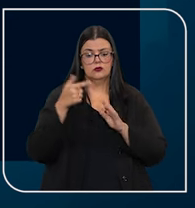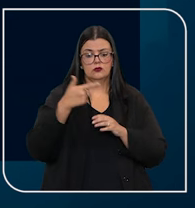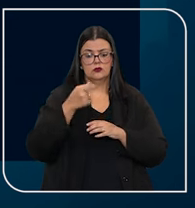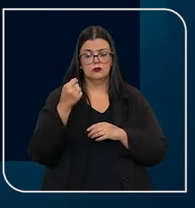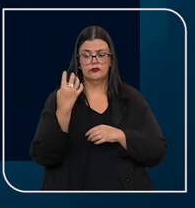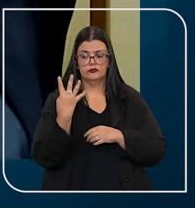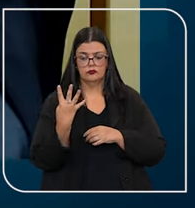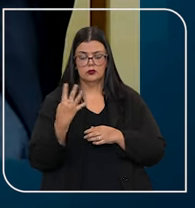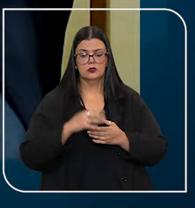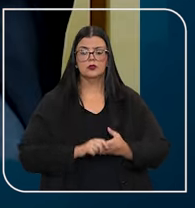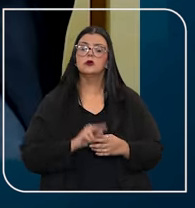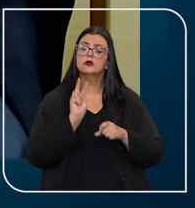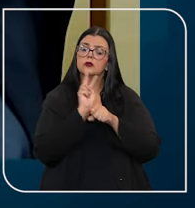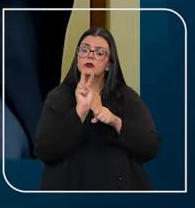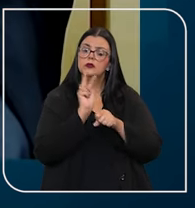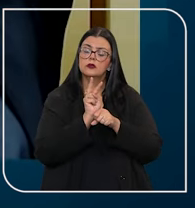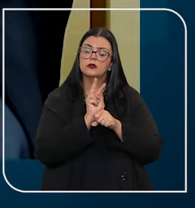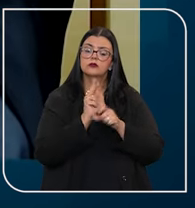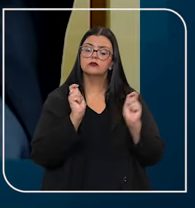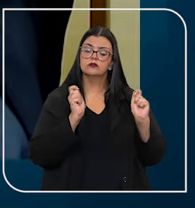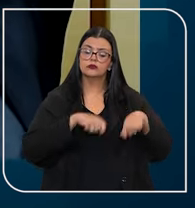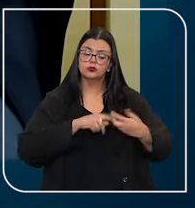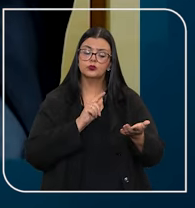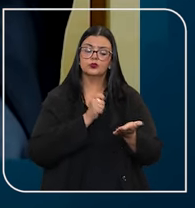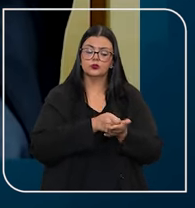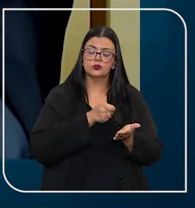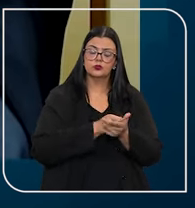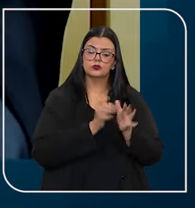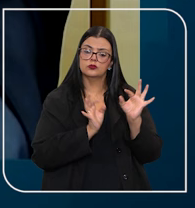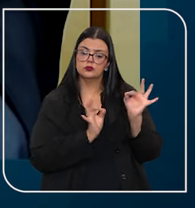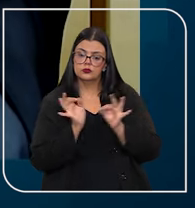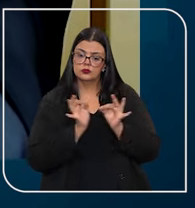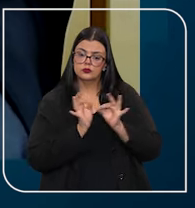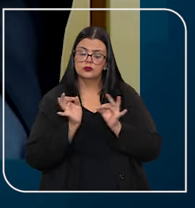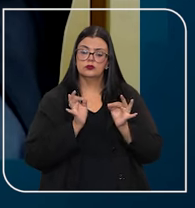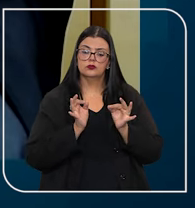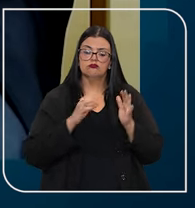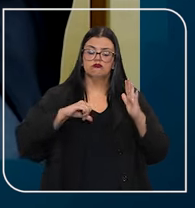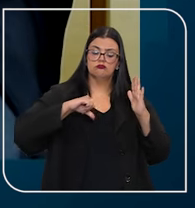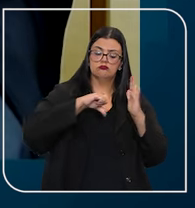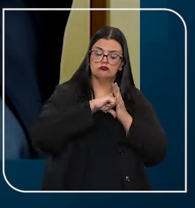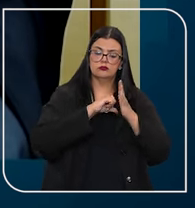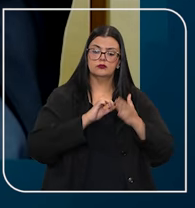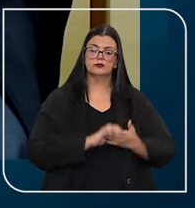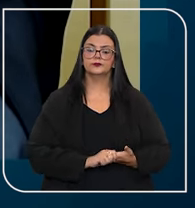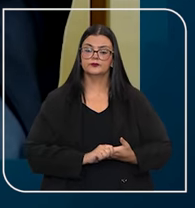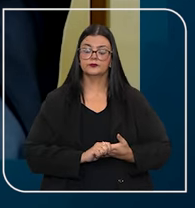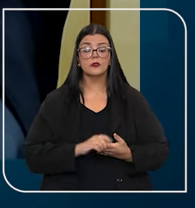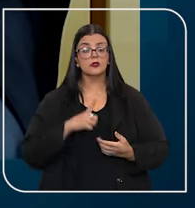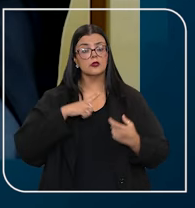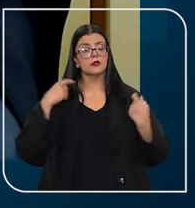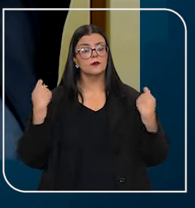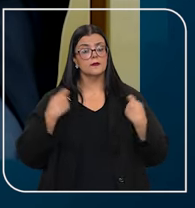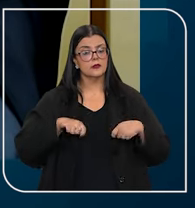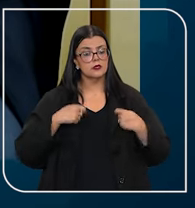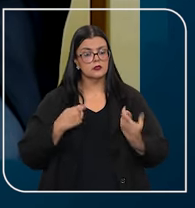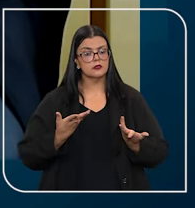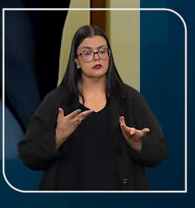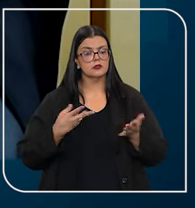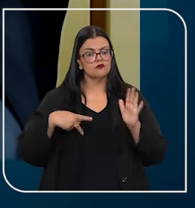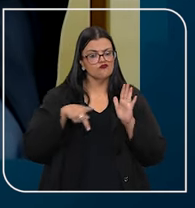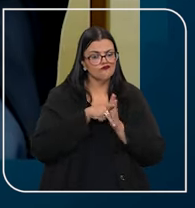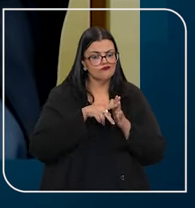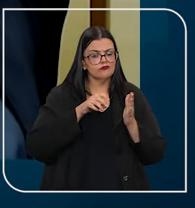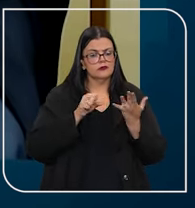de 2024 permanece possibilidade de exigência da realização do exame criminológico desde que devidamente